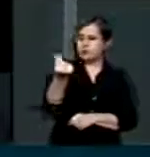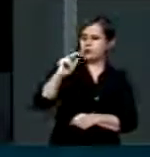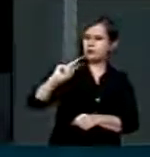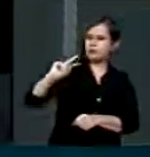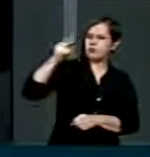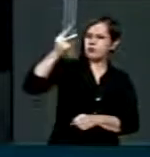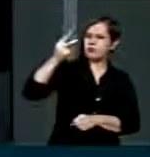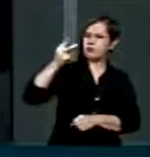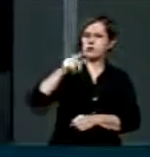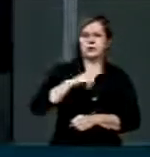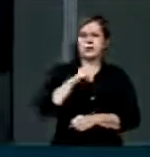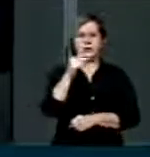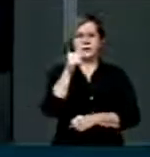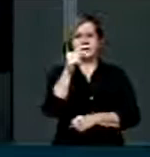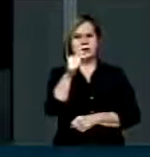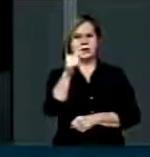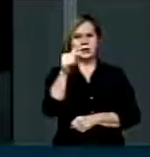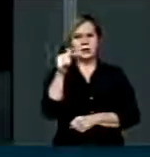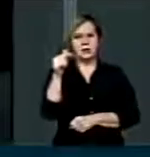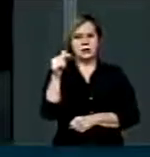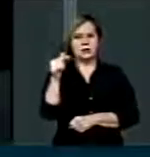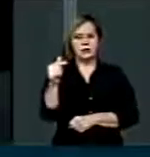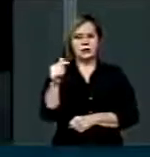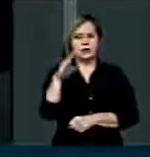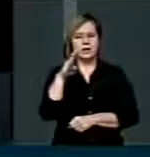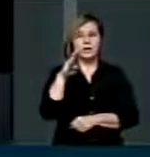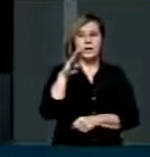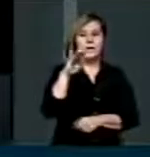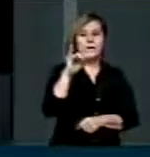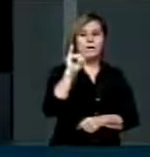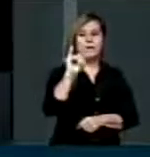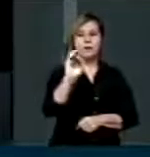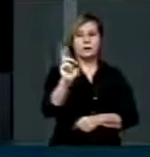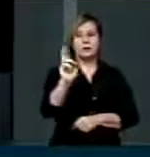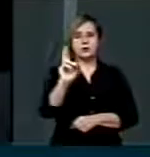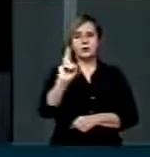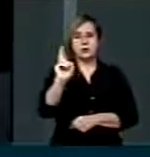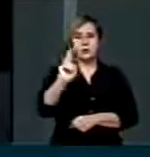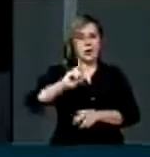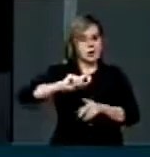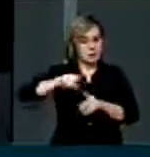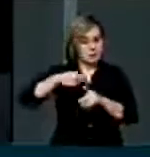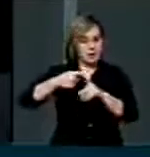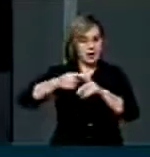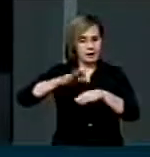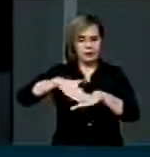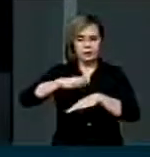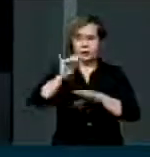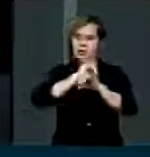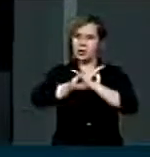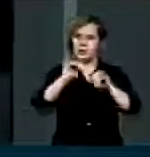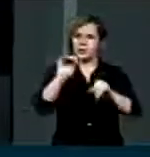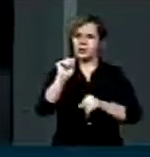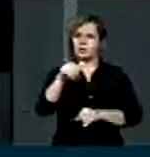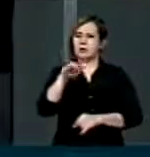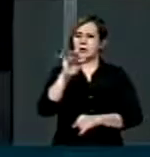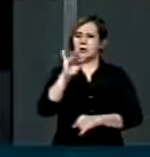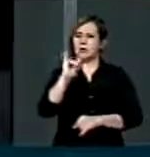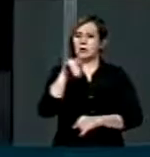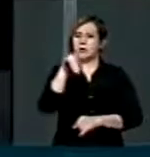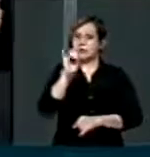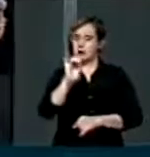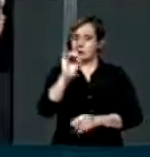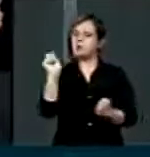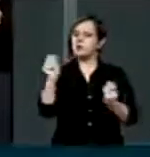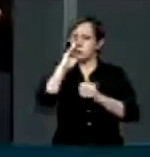de 77 bilhões de reais. Isso são dados da Anfip, dados